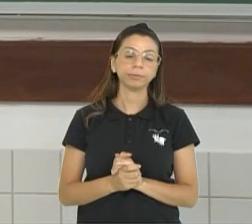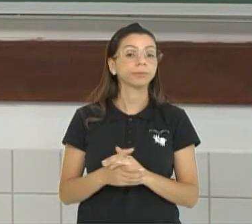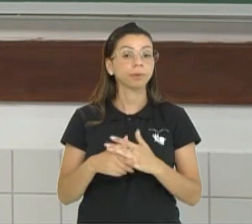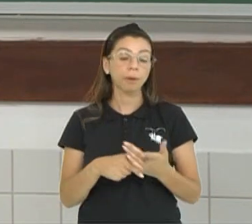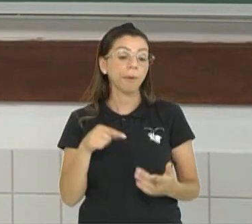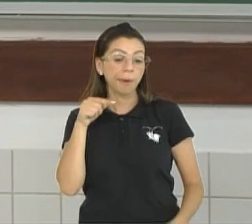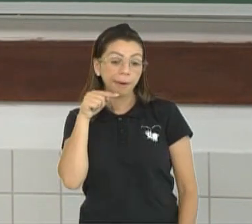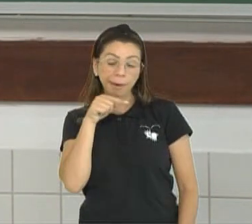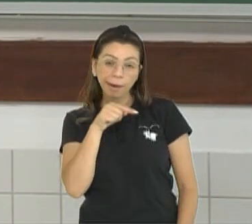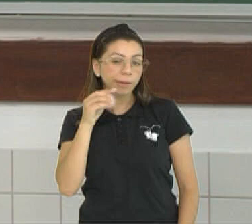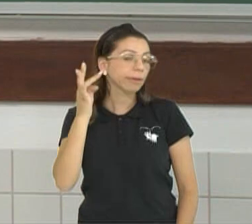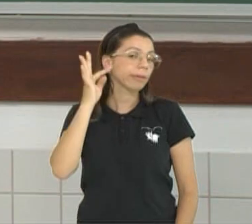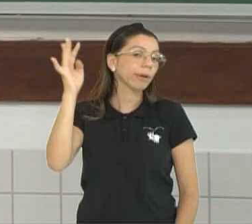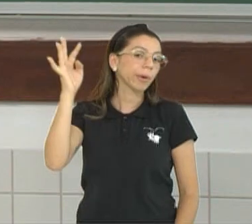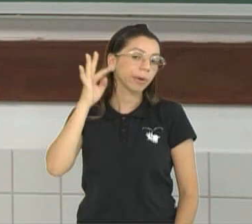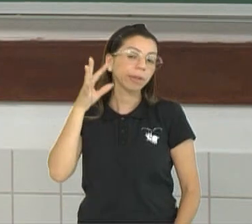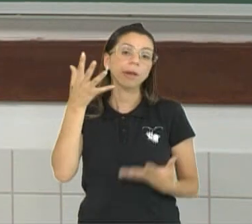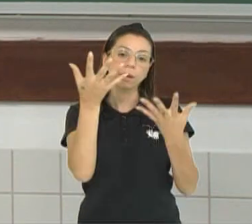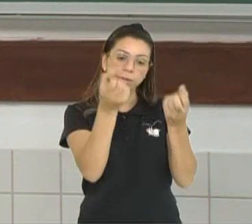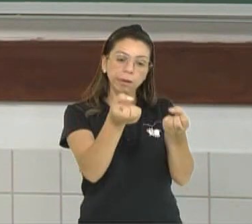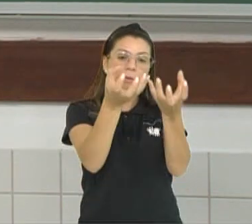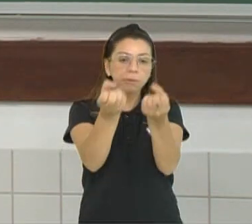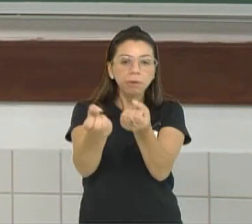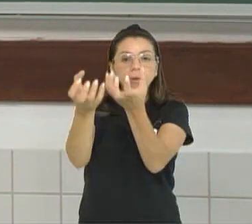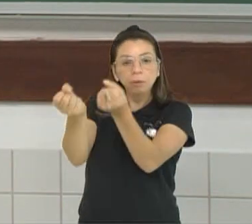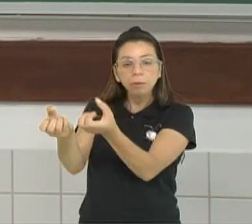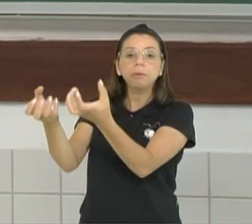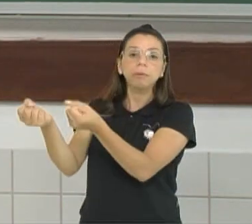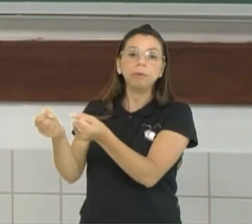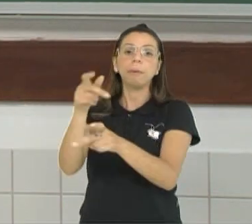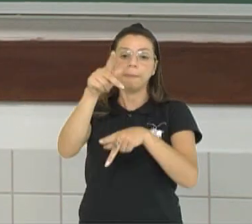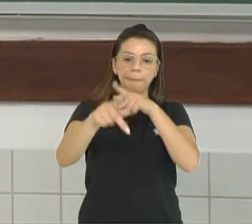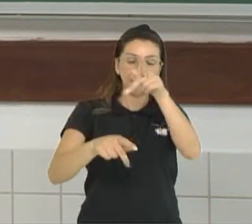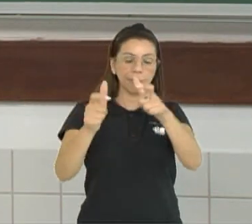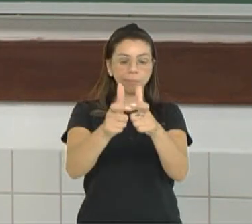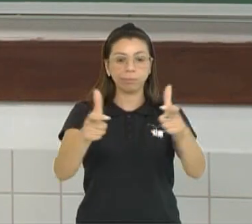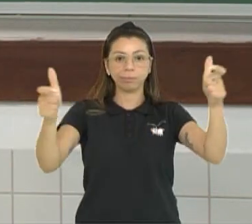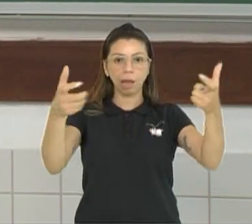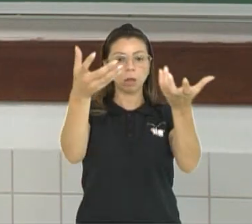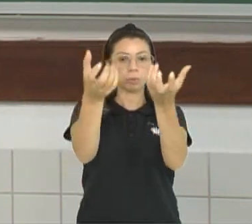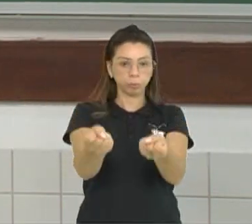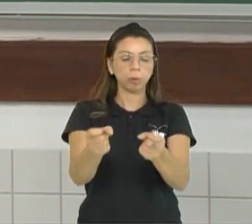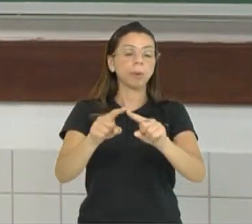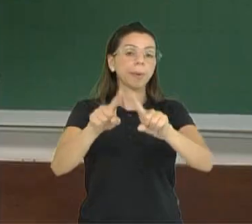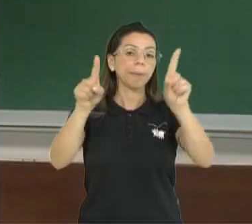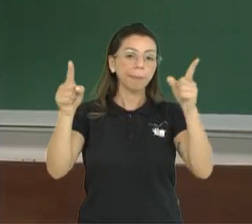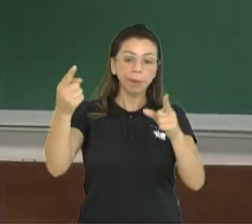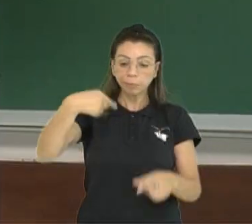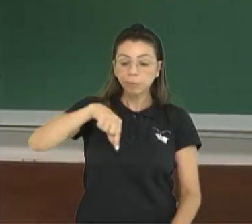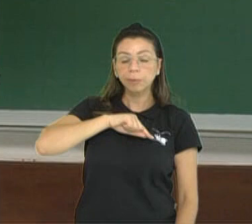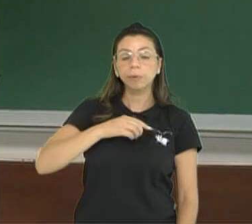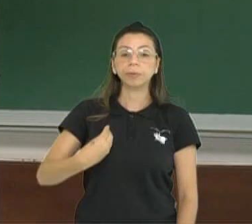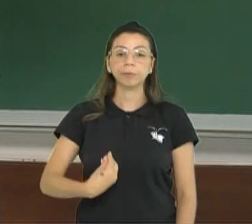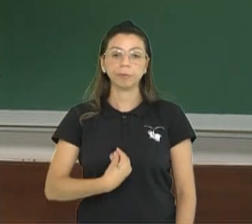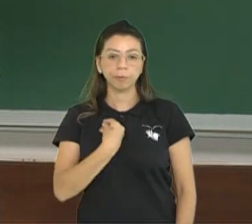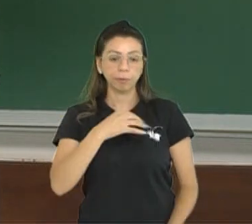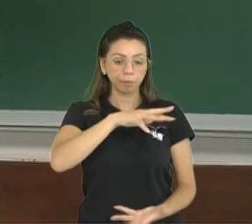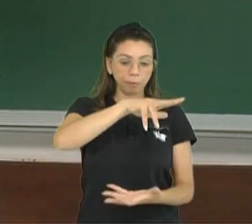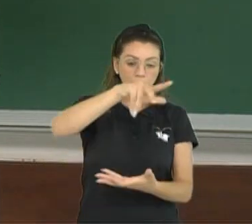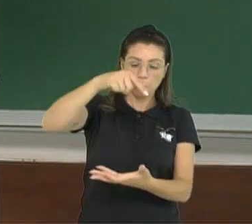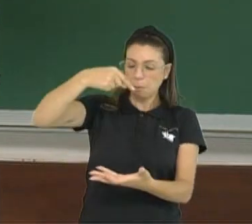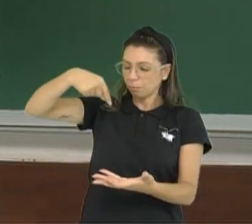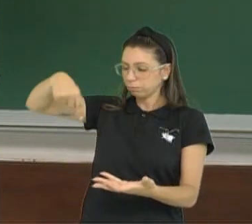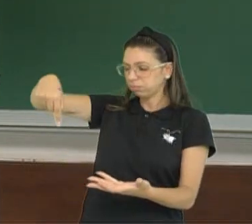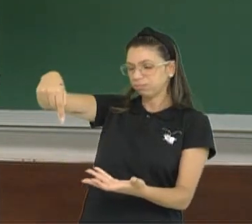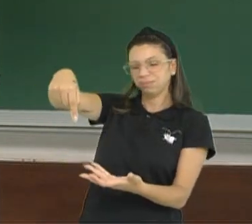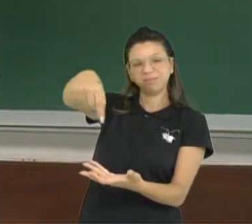Ela é uma das teorias mais aceitas, né, por um grande número de pessoas. mas nós vivemos num planeta tão